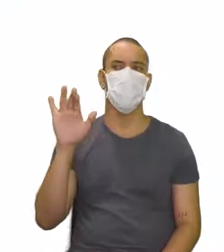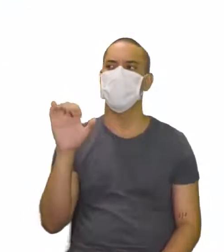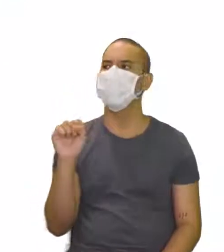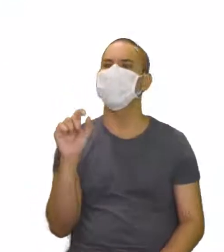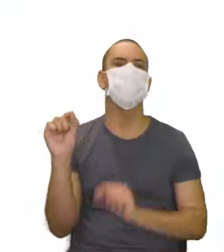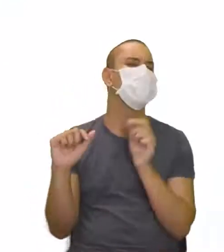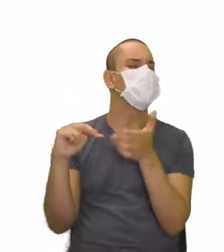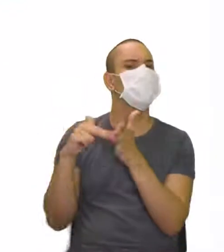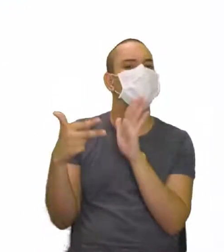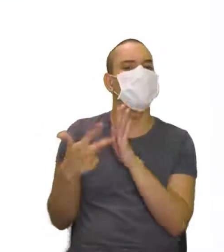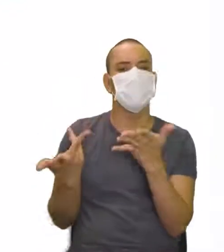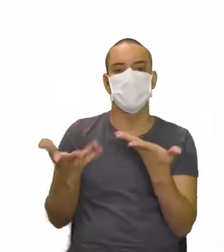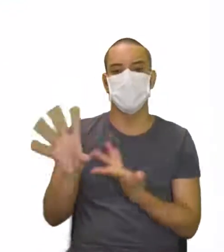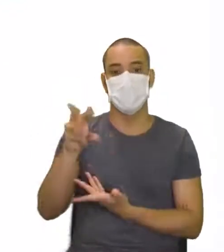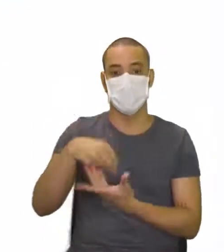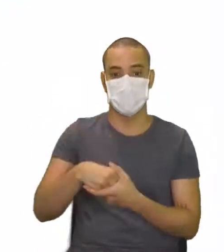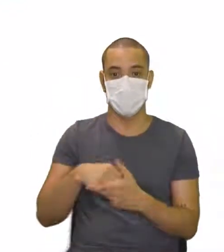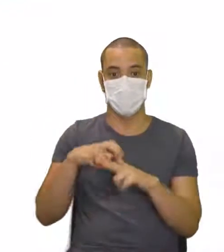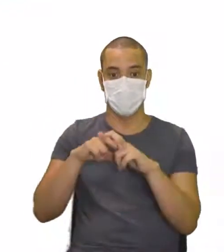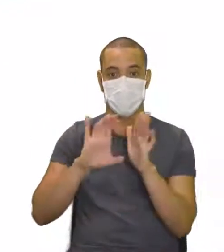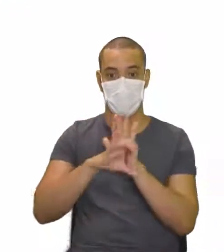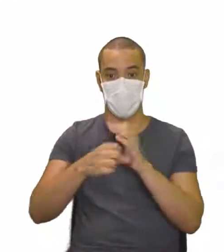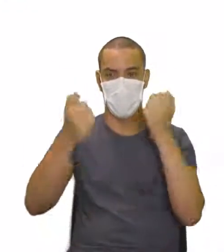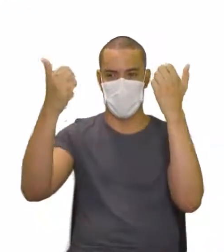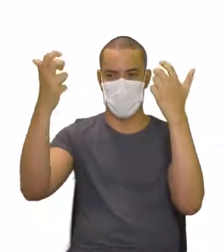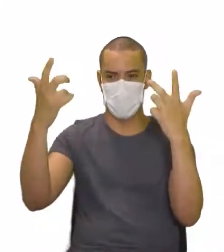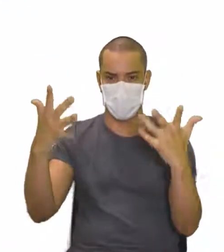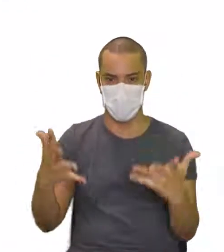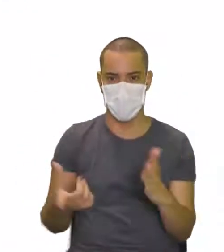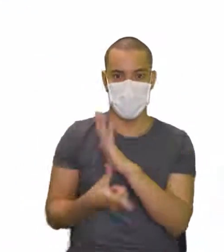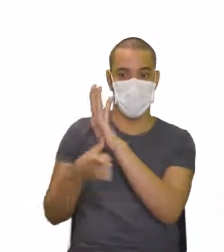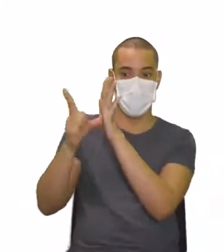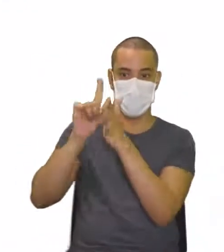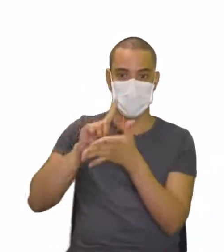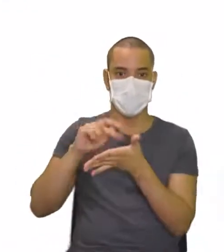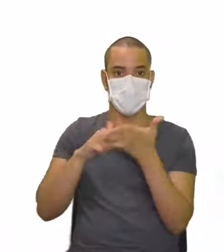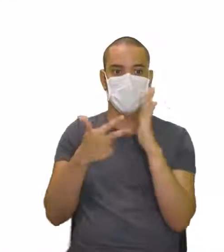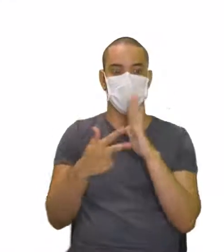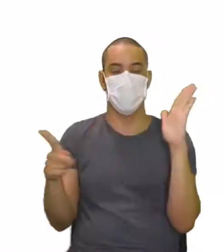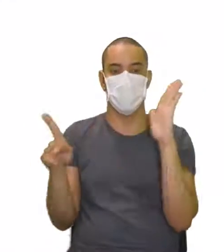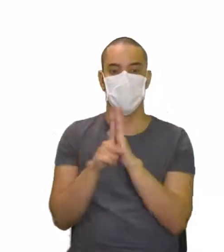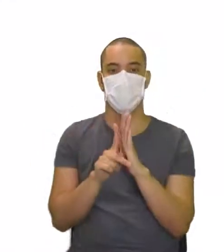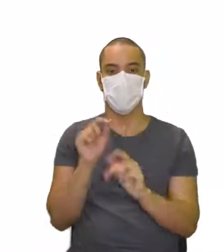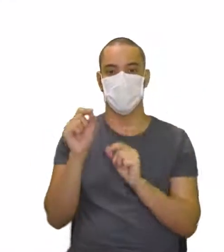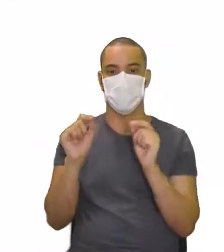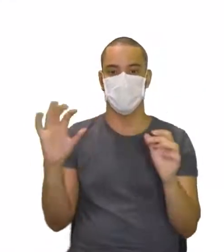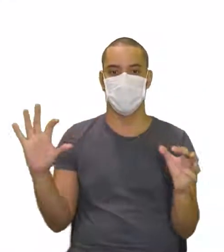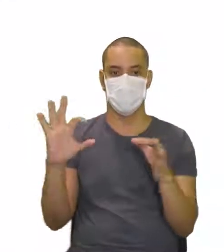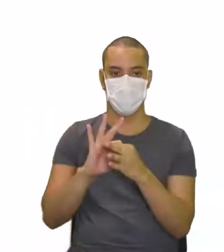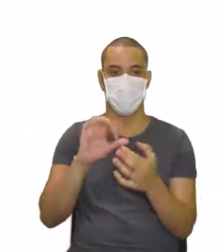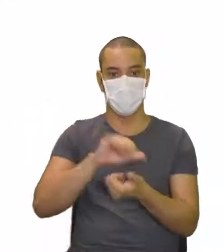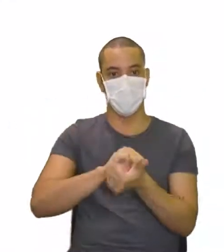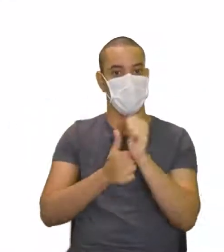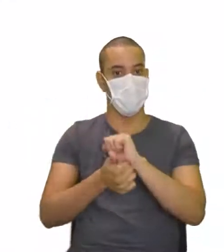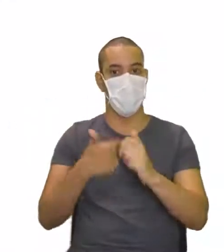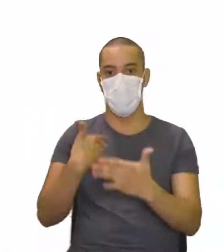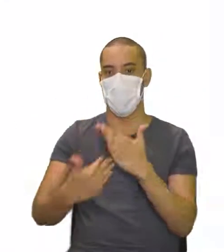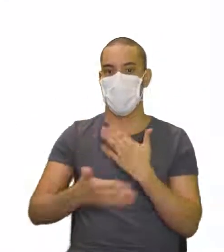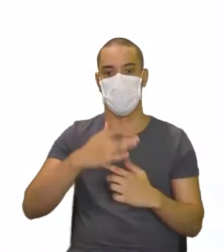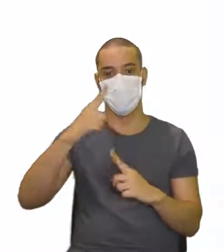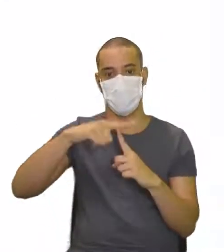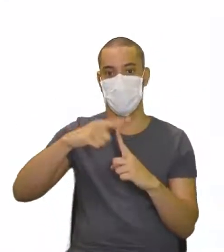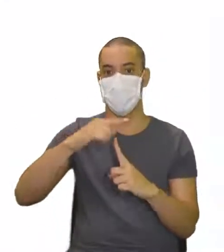é o gerador? O gerador, como nós vimos, eles são aparelhos que convertem qualquer tipo de energia em